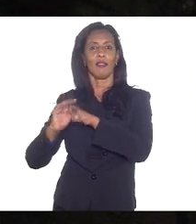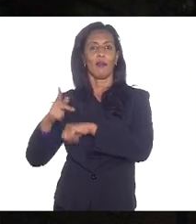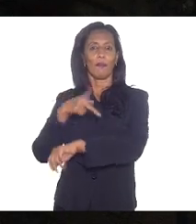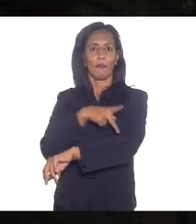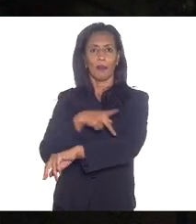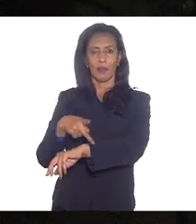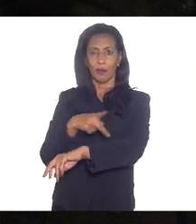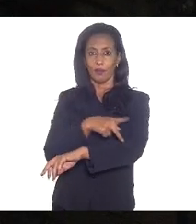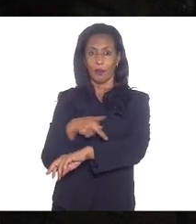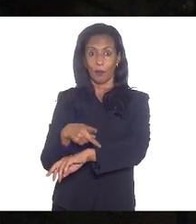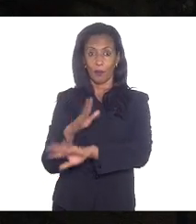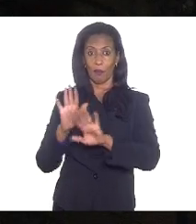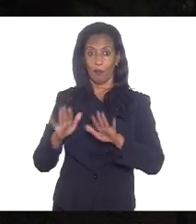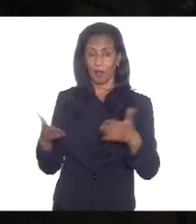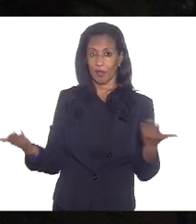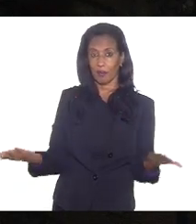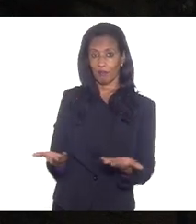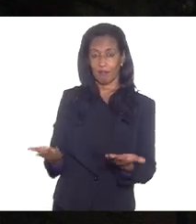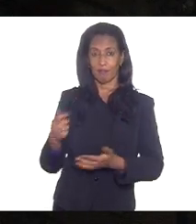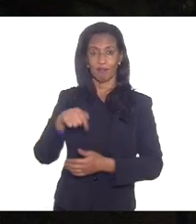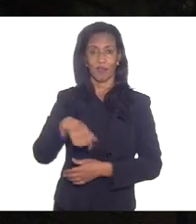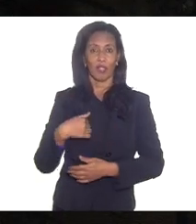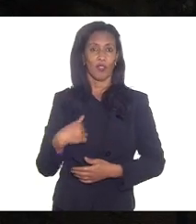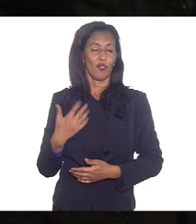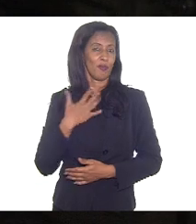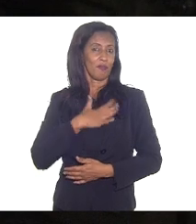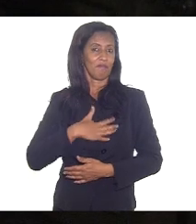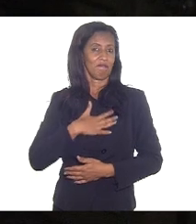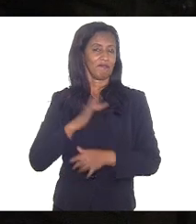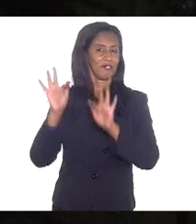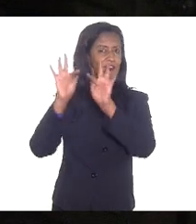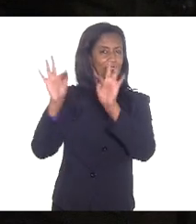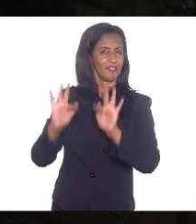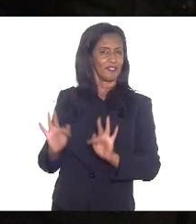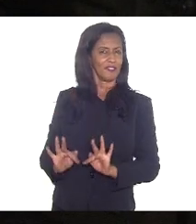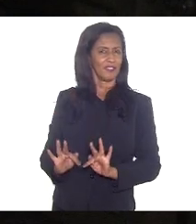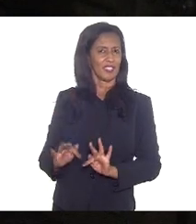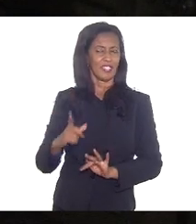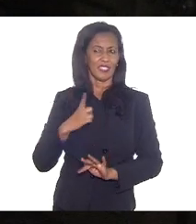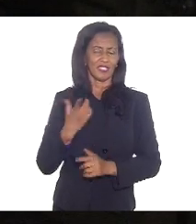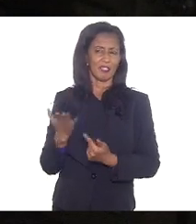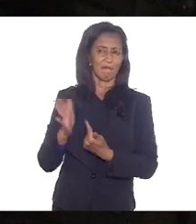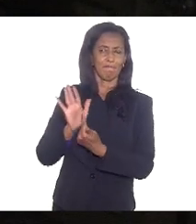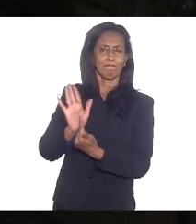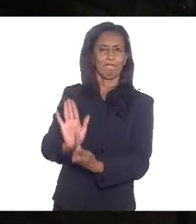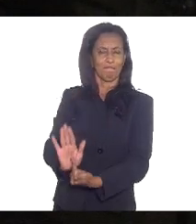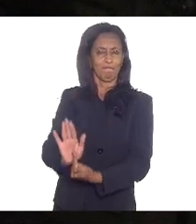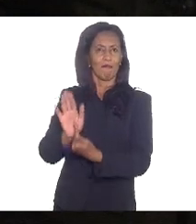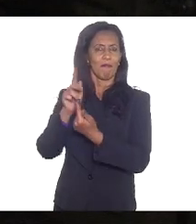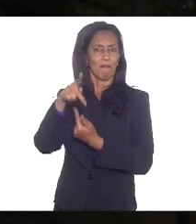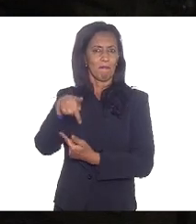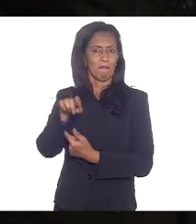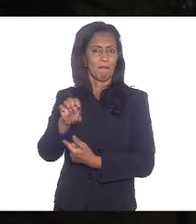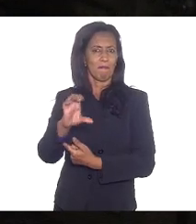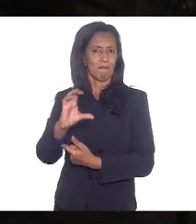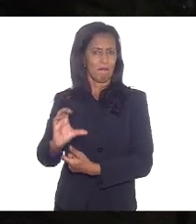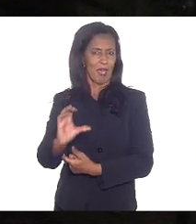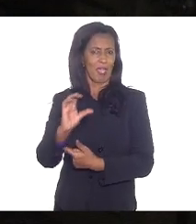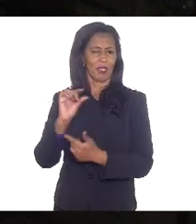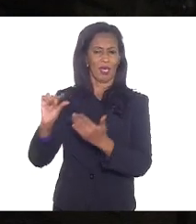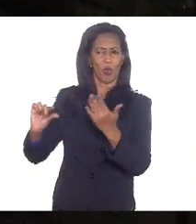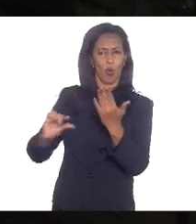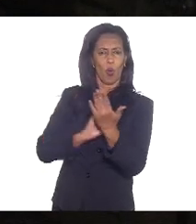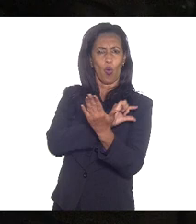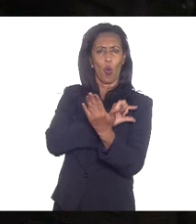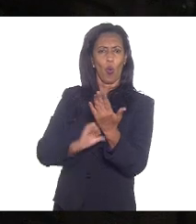Mas eu queria aqui, senhor presidente, fico muito feliz de ter apresentado essa PEC, dado coautoria a